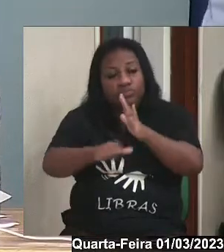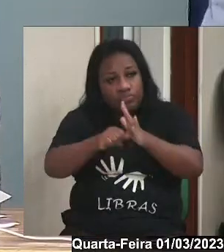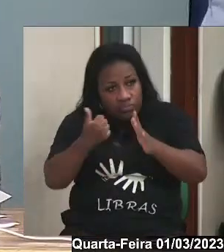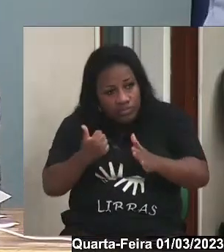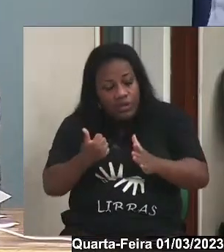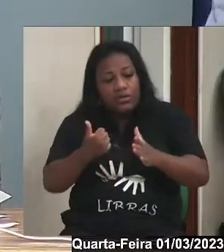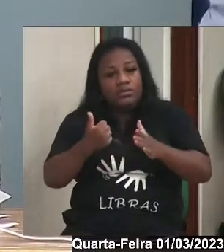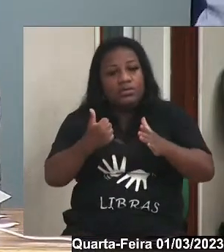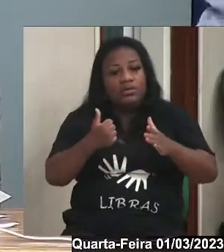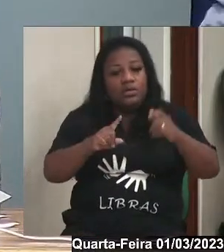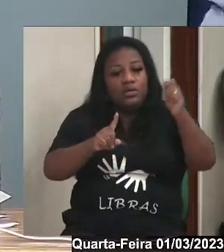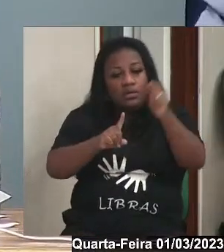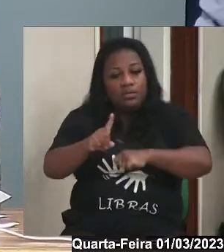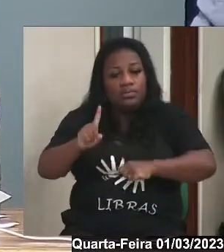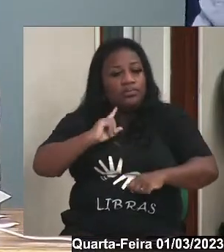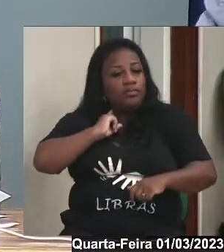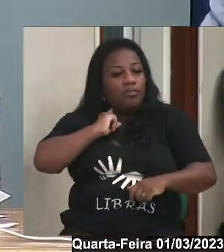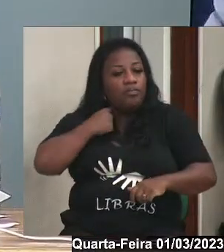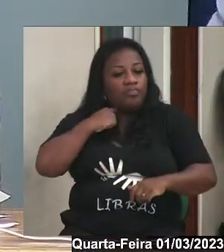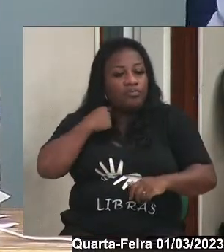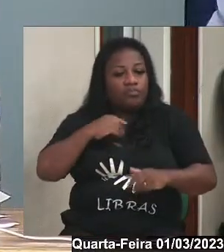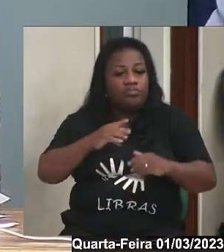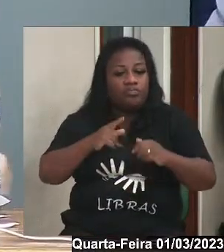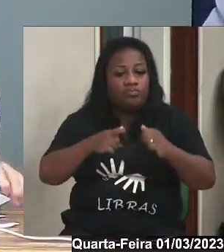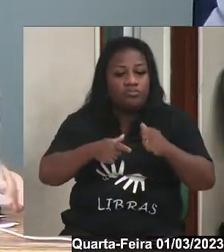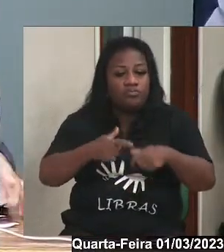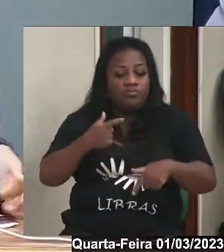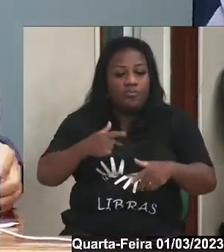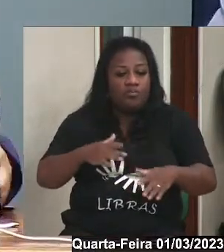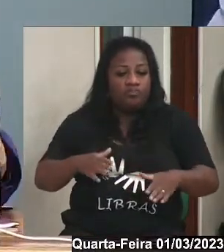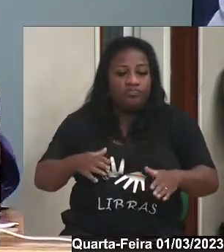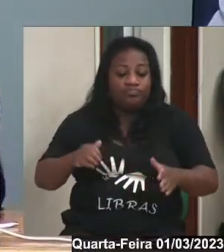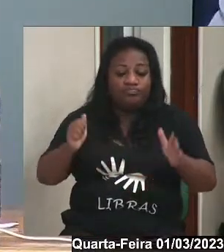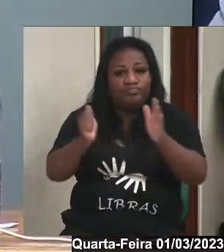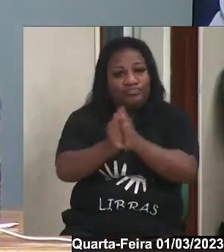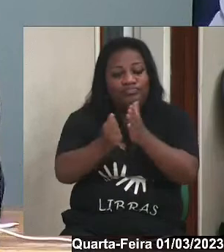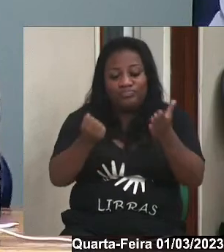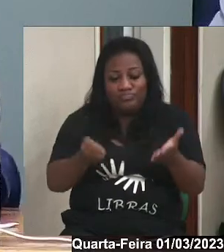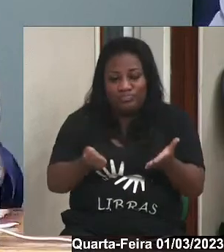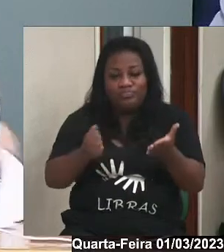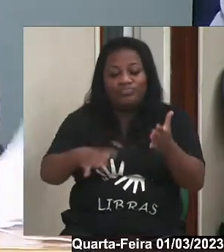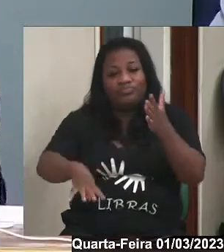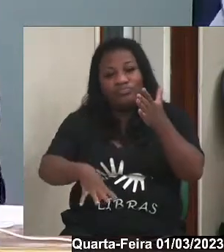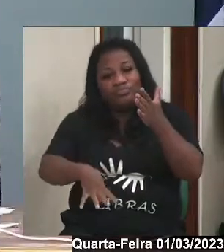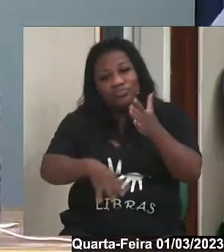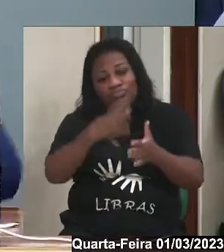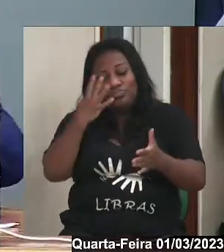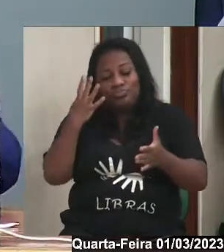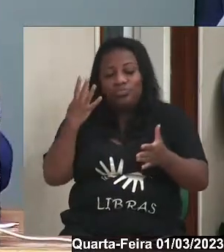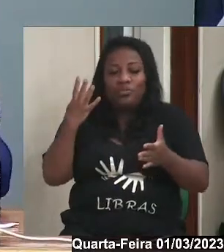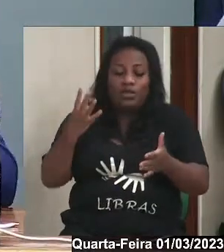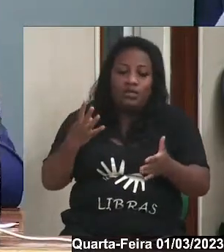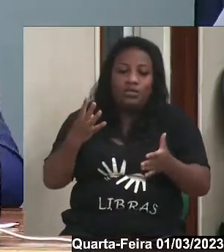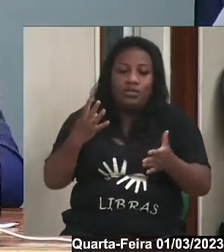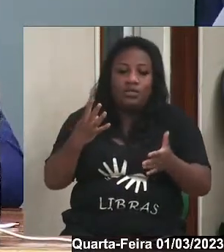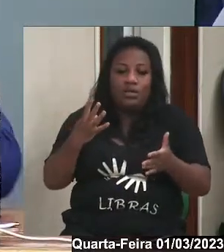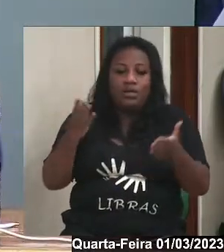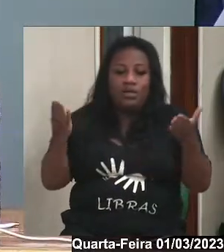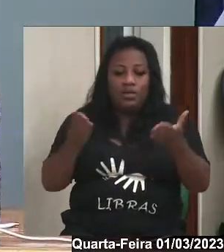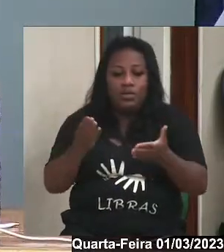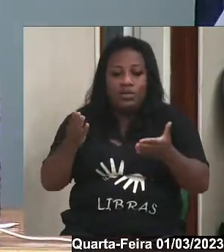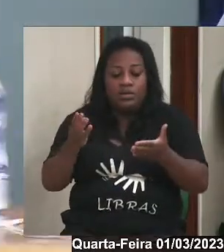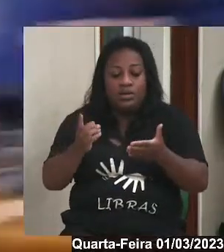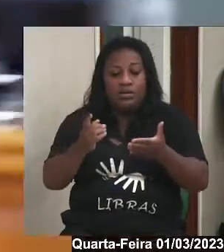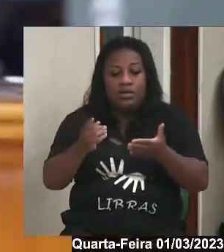1º de março de 2023, quarta-feira, às 10 horas da manhã, presidente. A ata da quarta sessão ordinária está